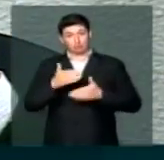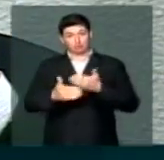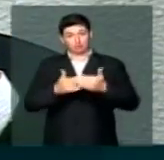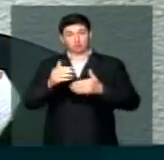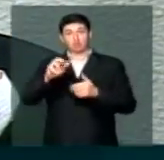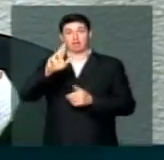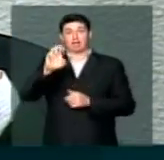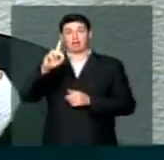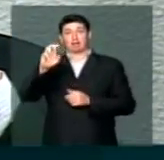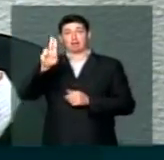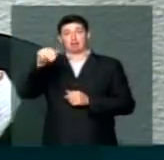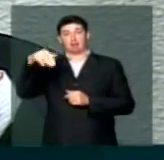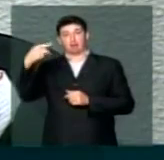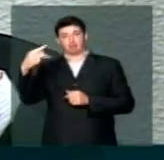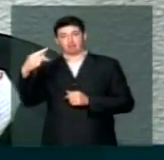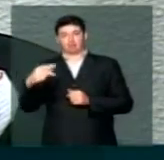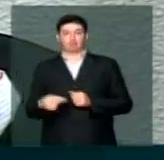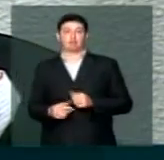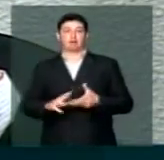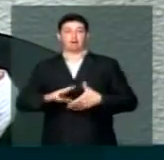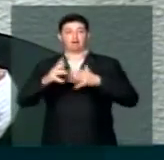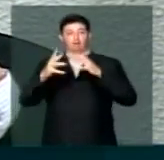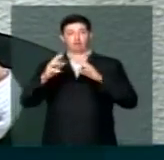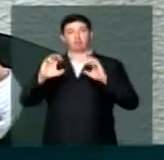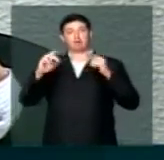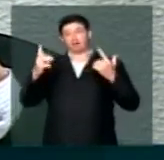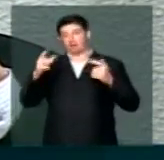de revamp da refinaria. Reforma de